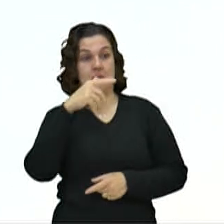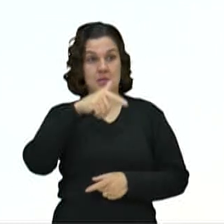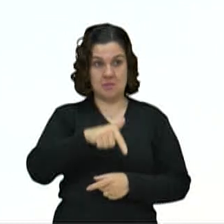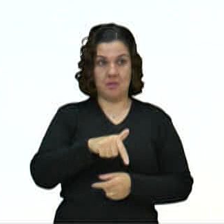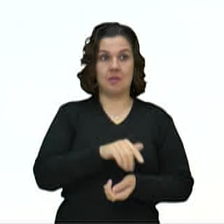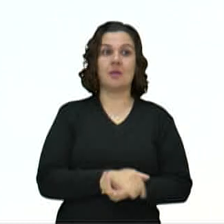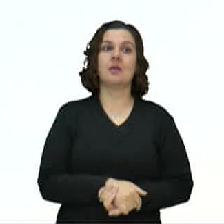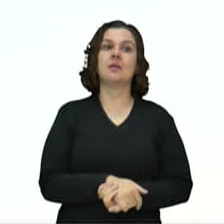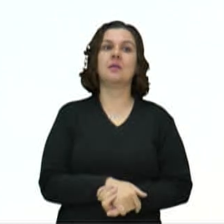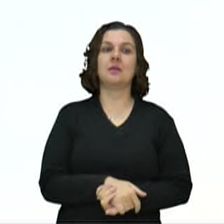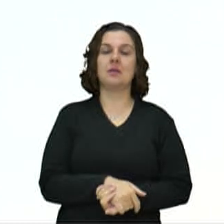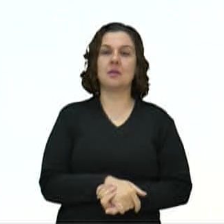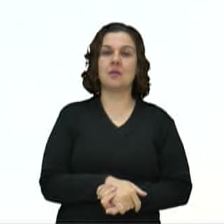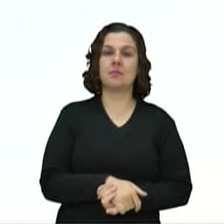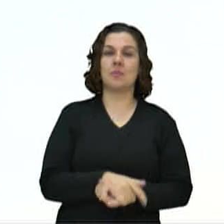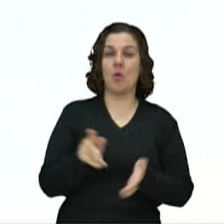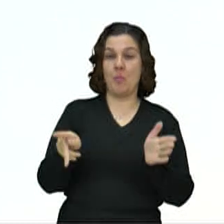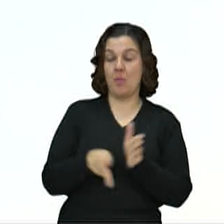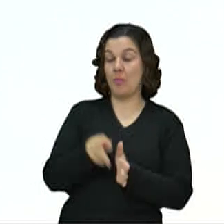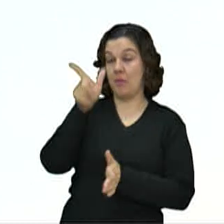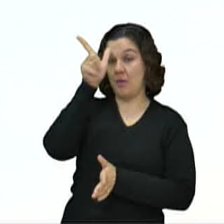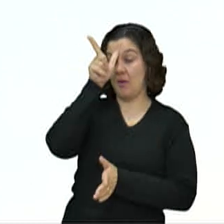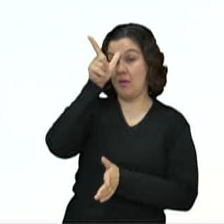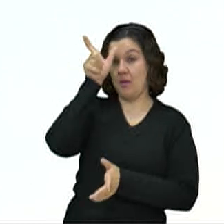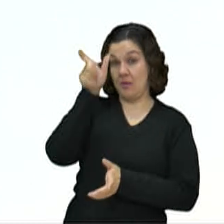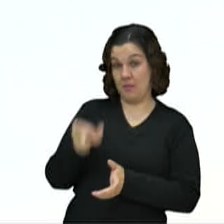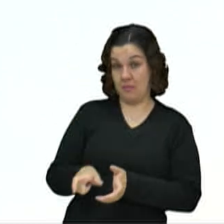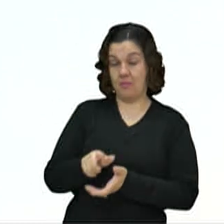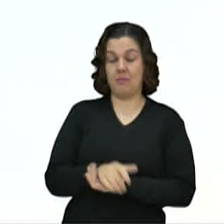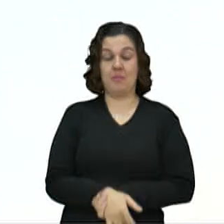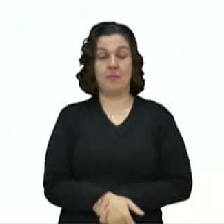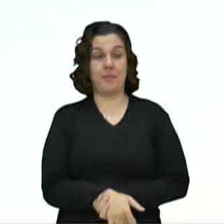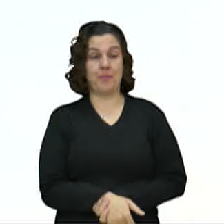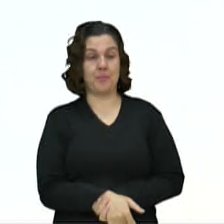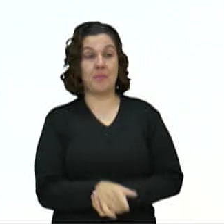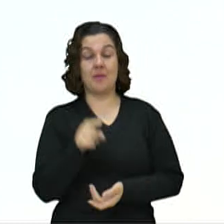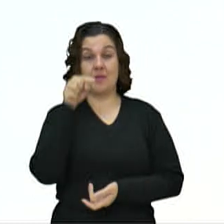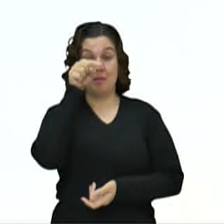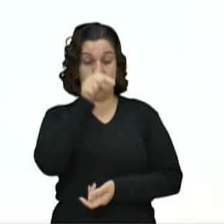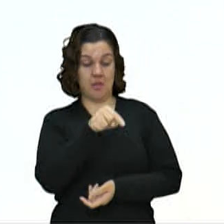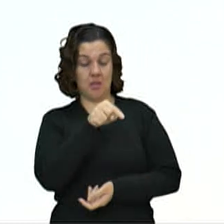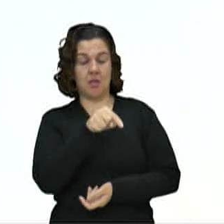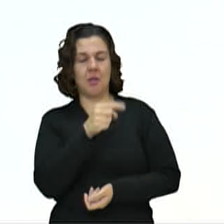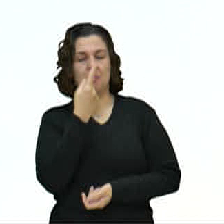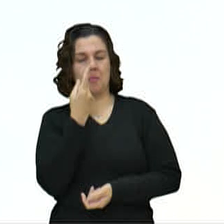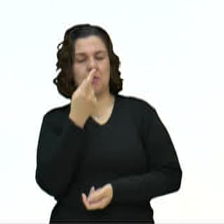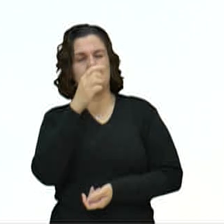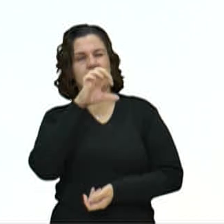1937, em Berlim, capital da Alemanha. E em